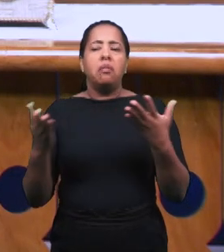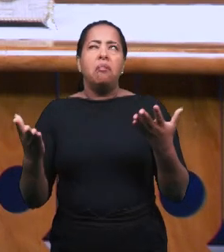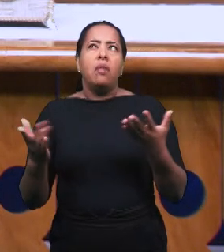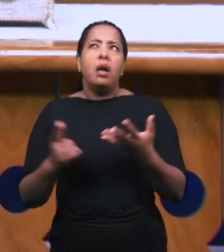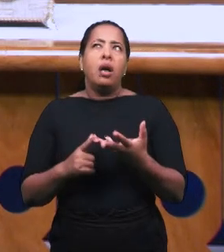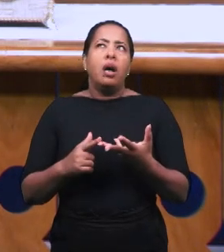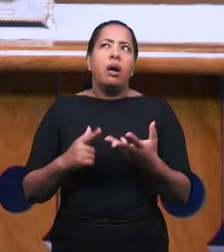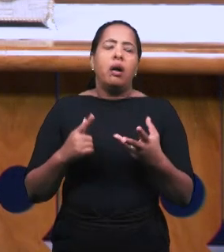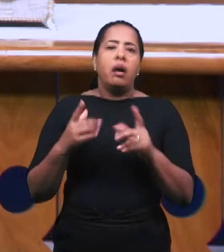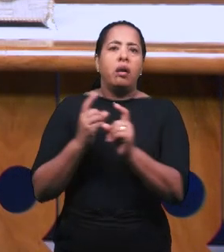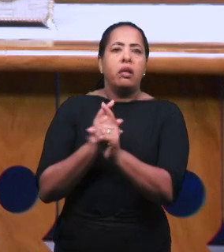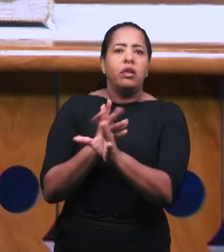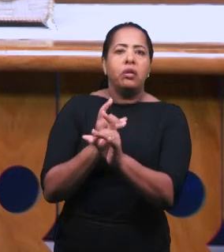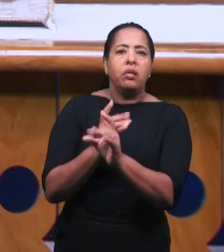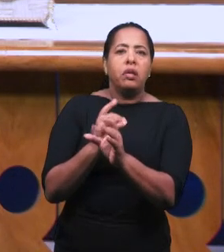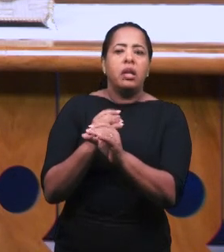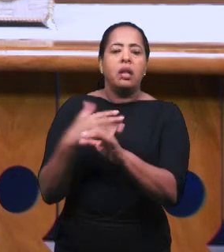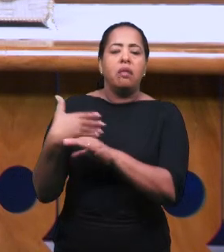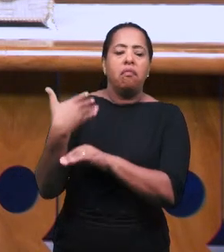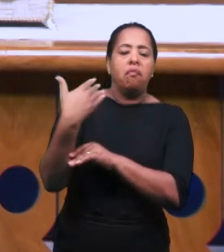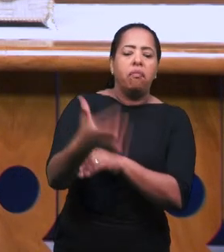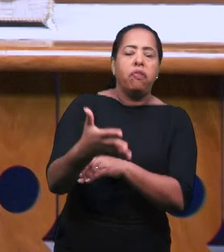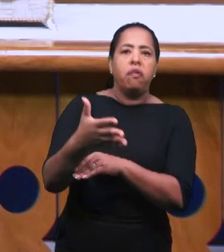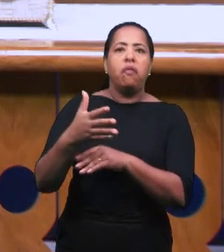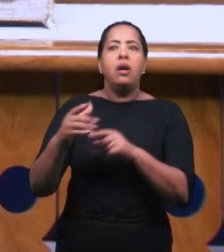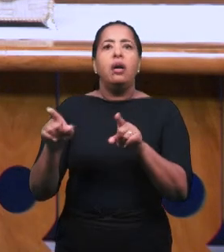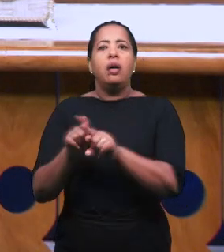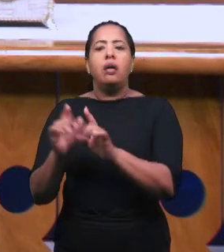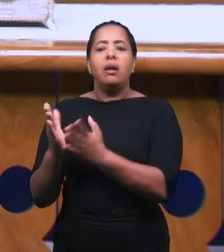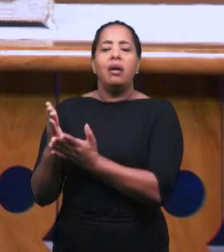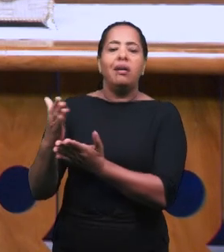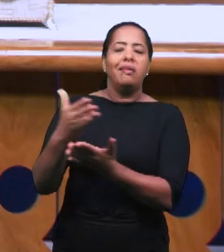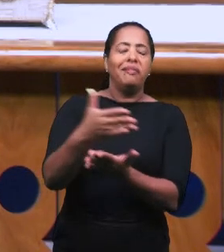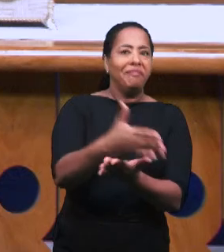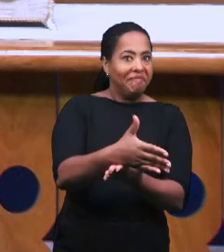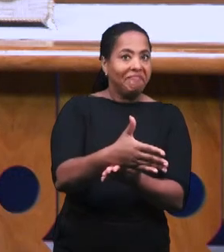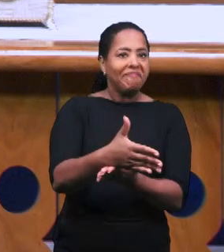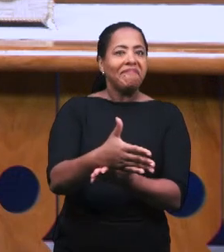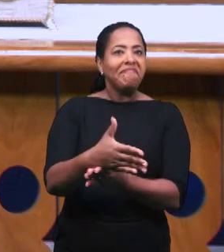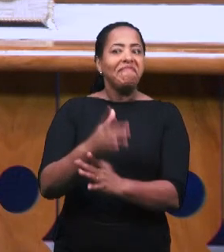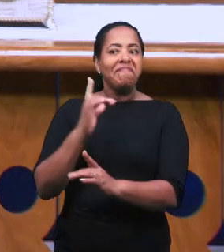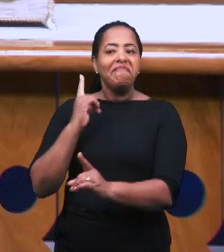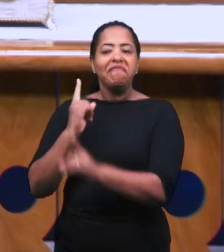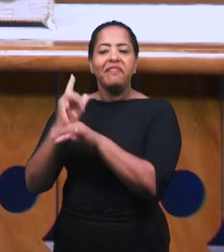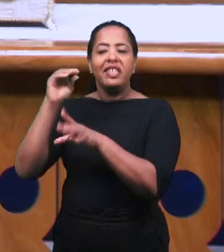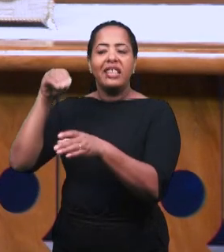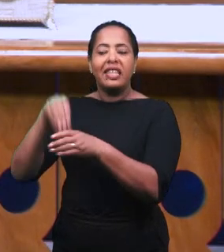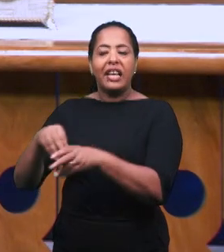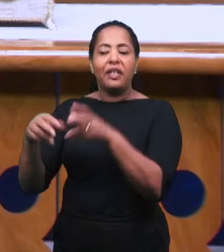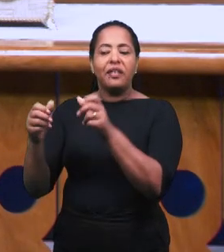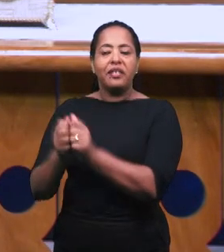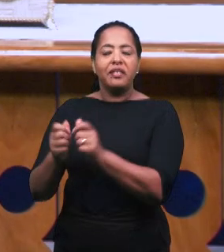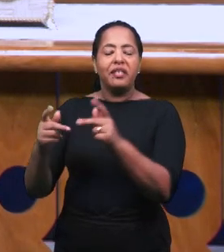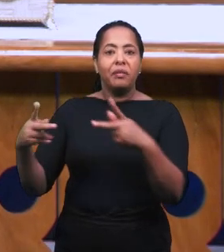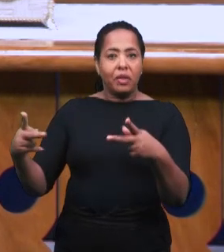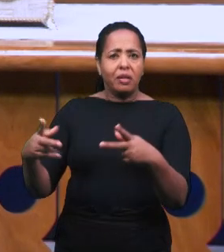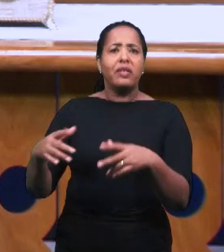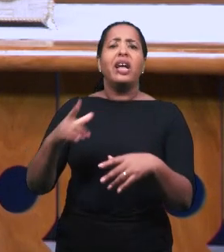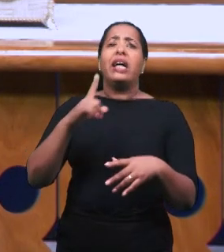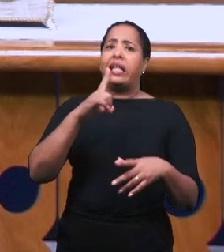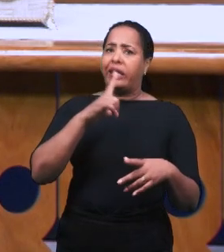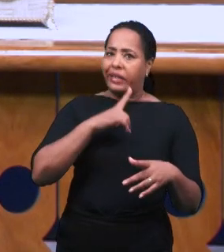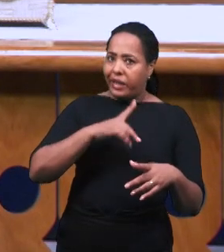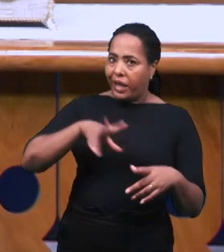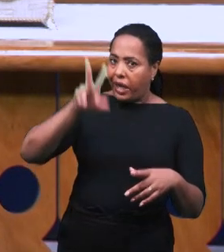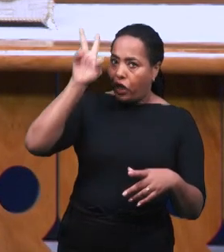aqui. O desvio dela, nós vamos encontrar. Então nós temos histórico e